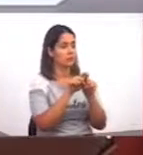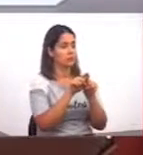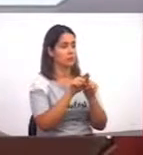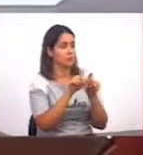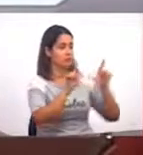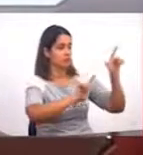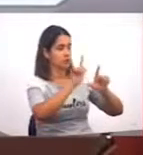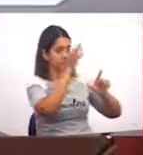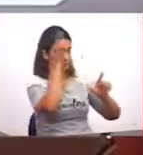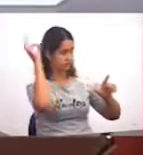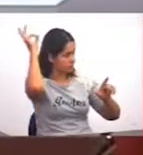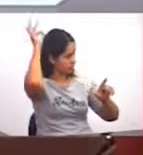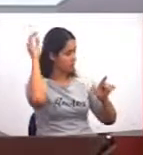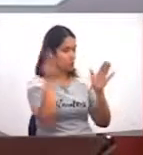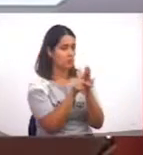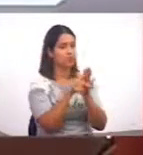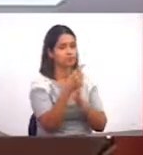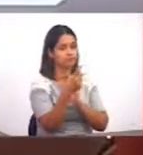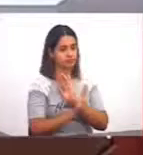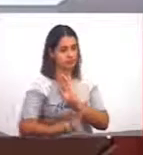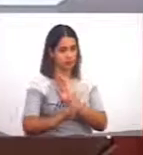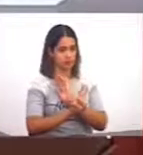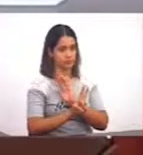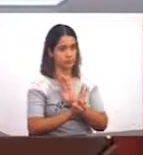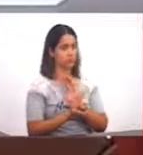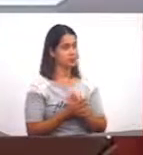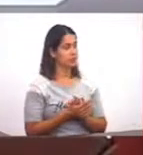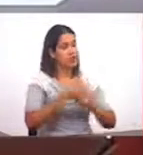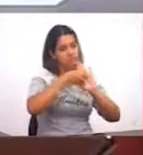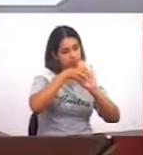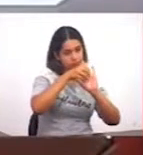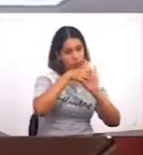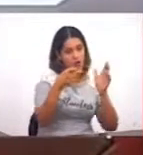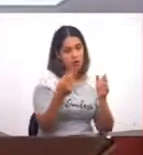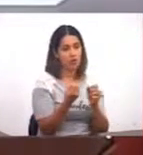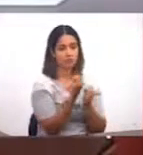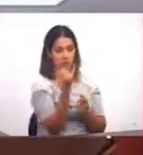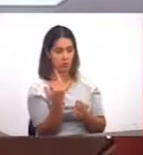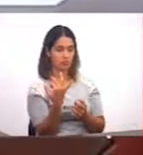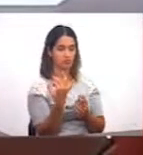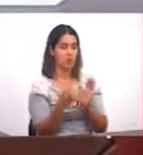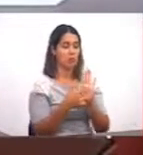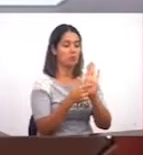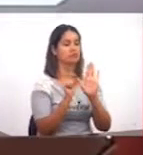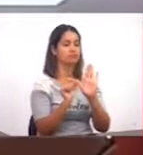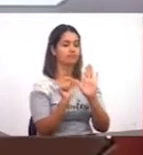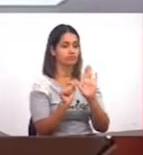Plínio Marim. Nós estamos entrando com algumas indicações na noite de hoje. Uma